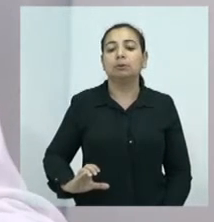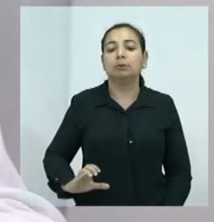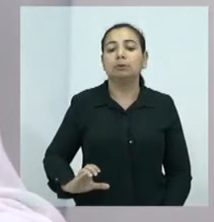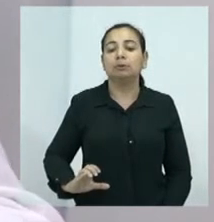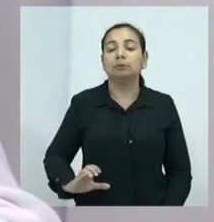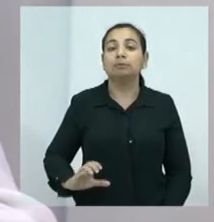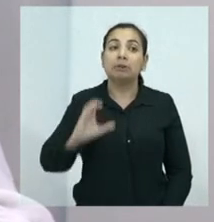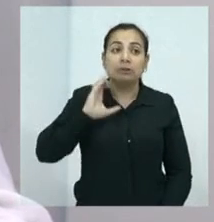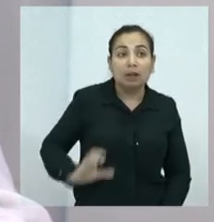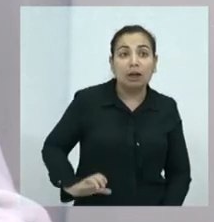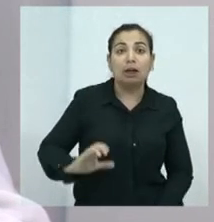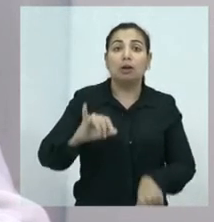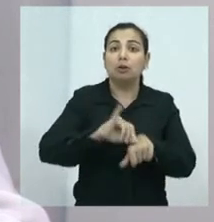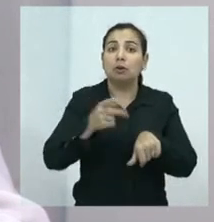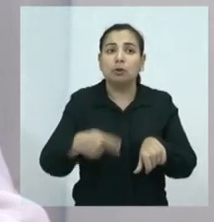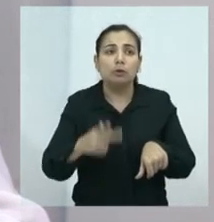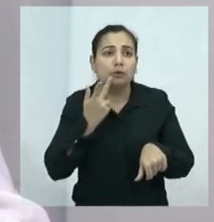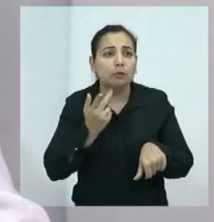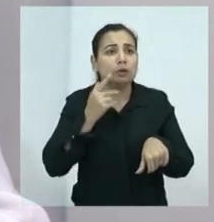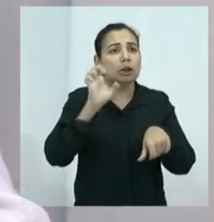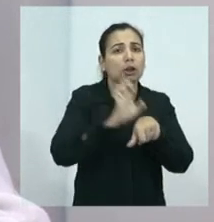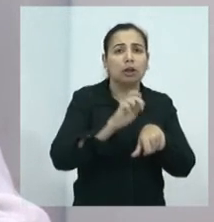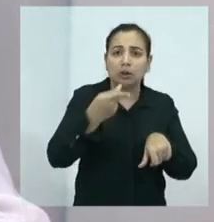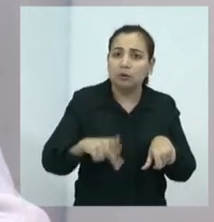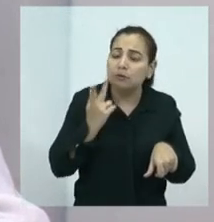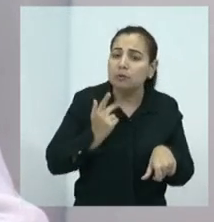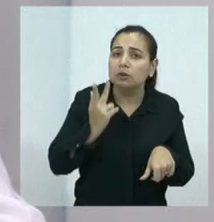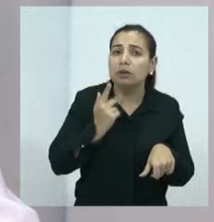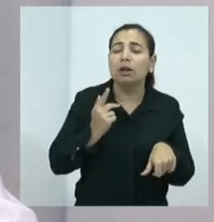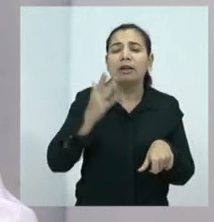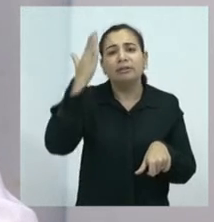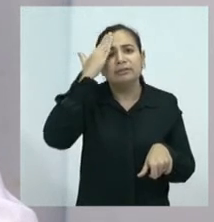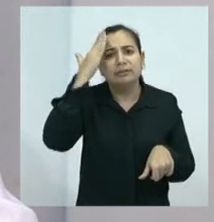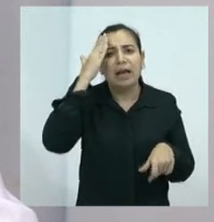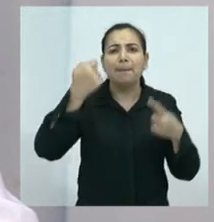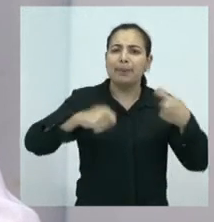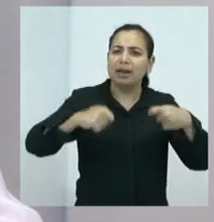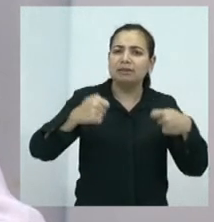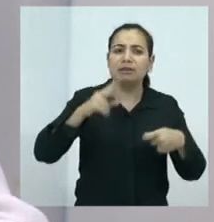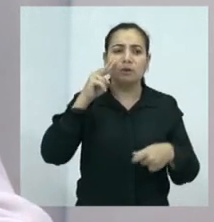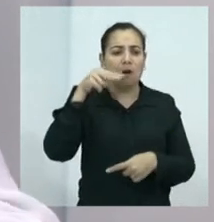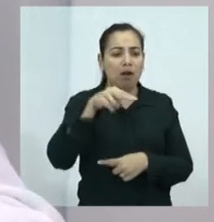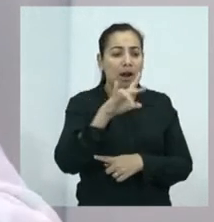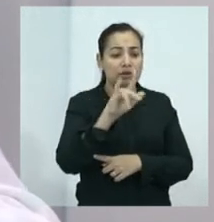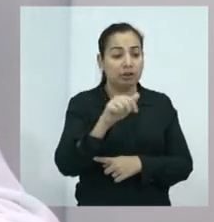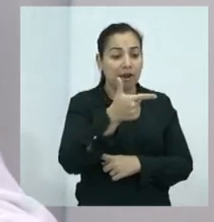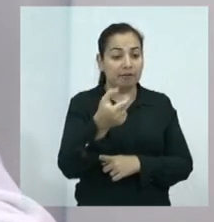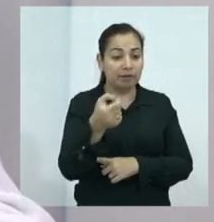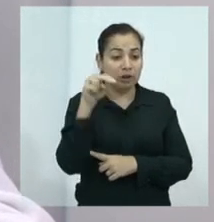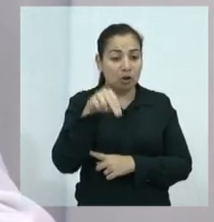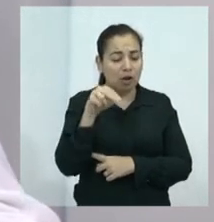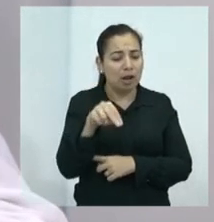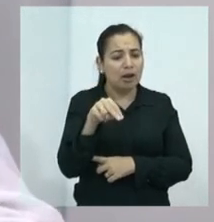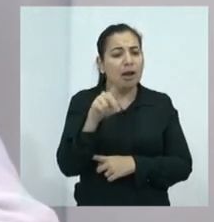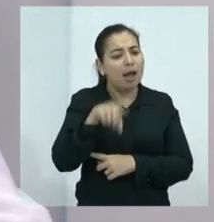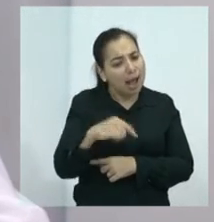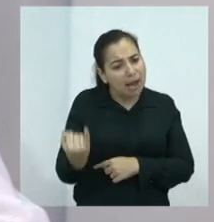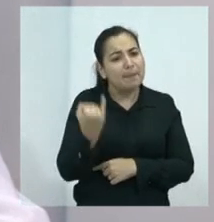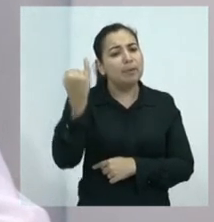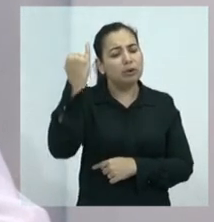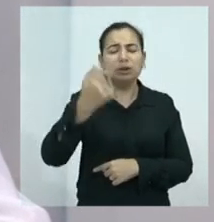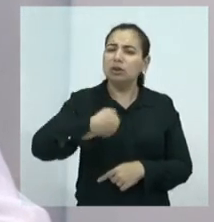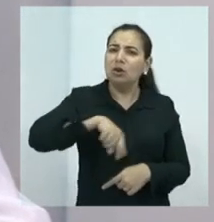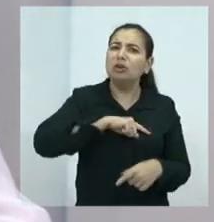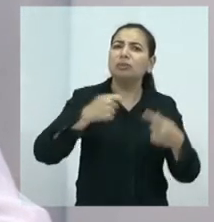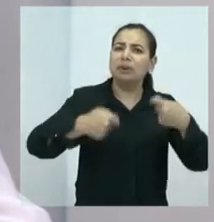cidadão fortalezense, cearense, e que essa data é uma data importante, que a gente possa fazer essa reflexão mesmo sobre